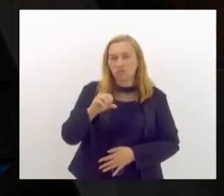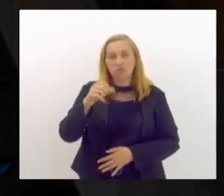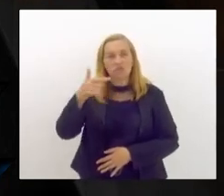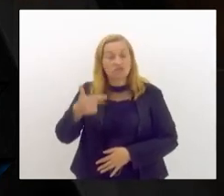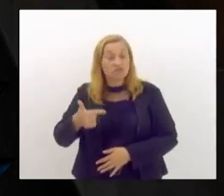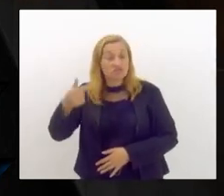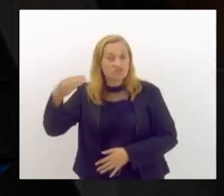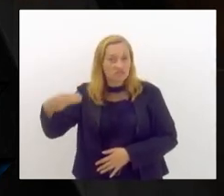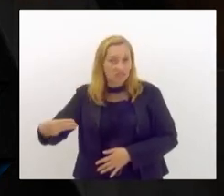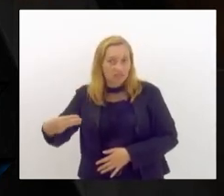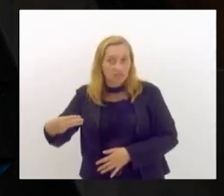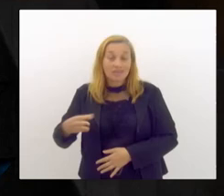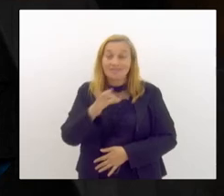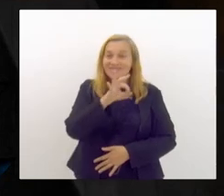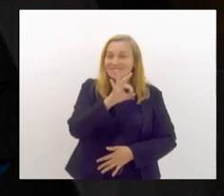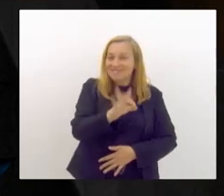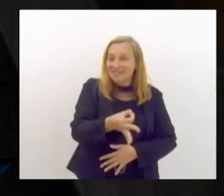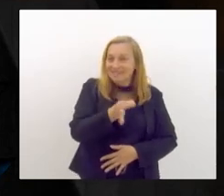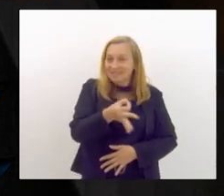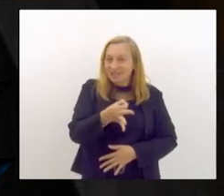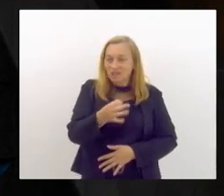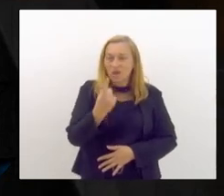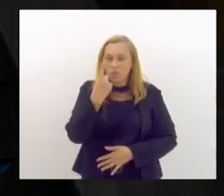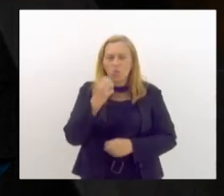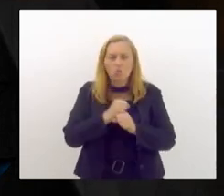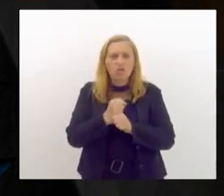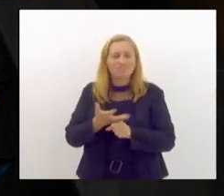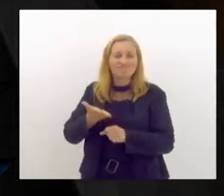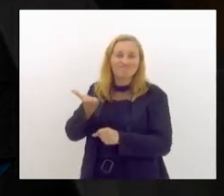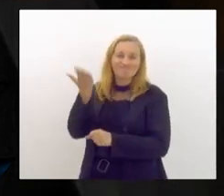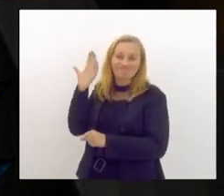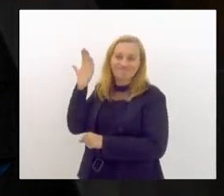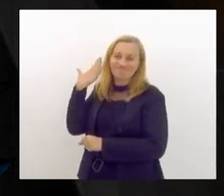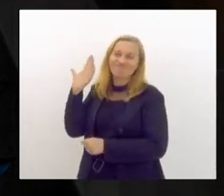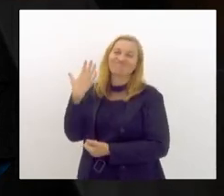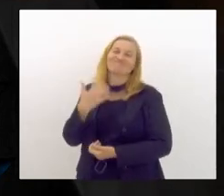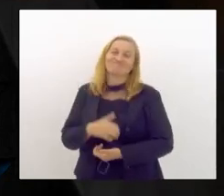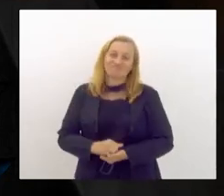2023. Exatamente há um ano atrás